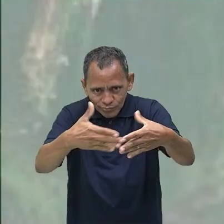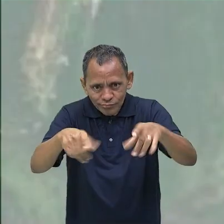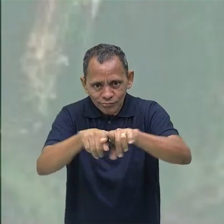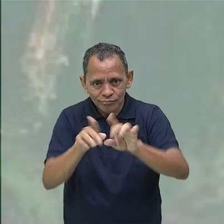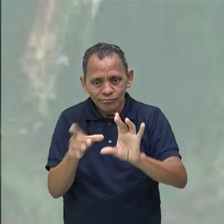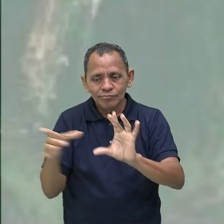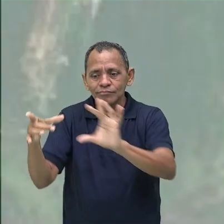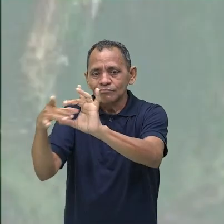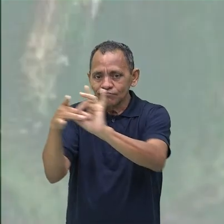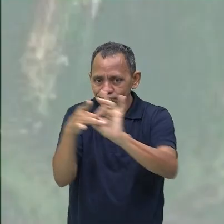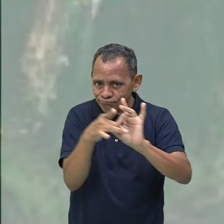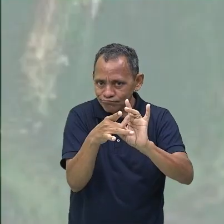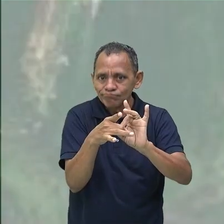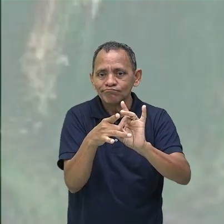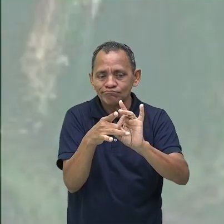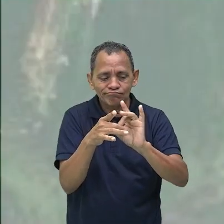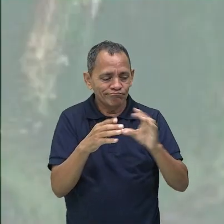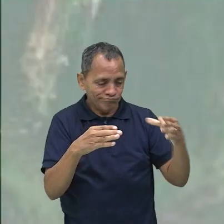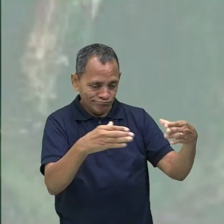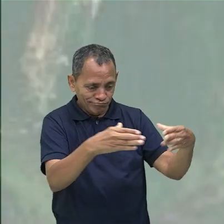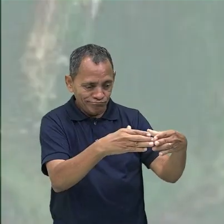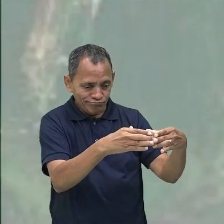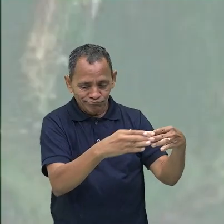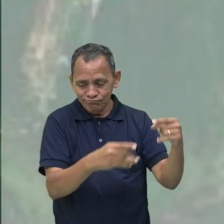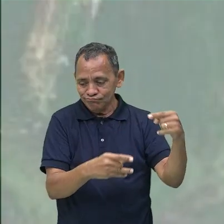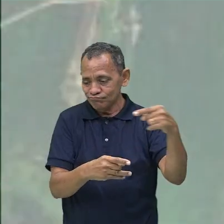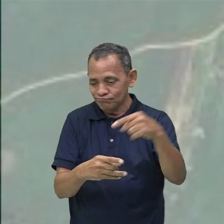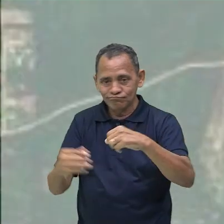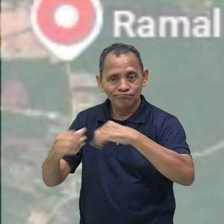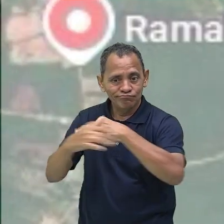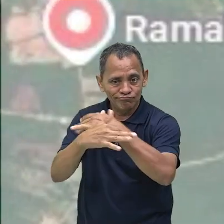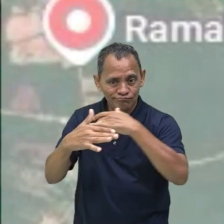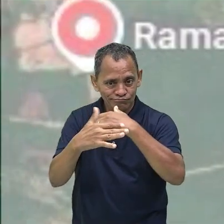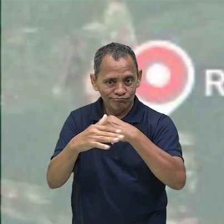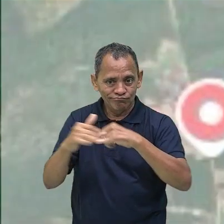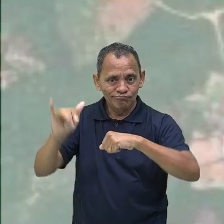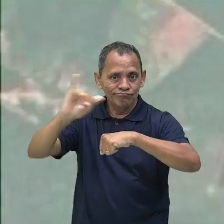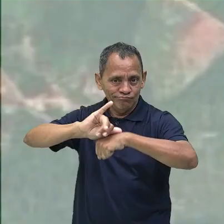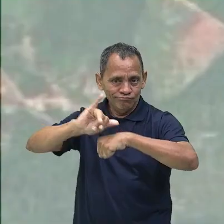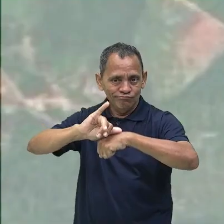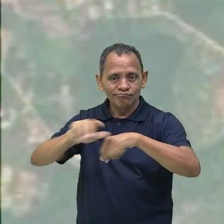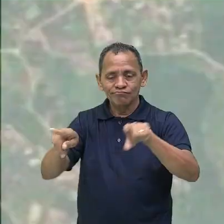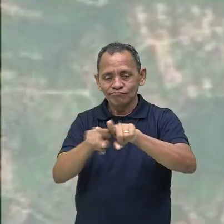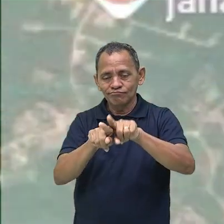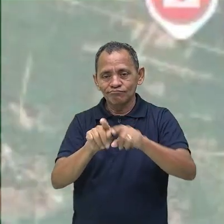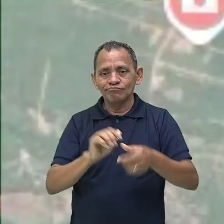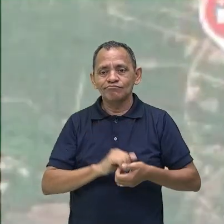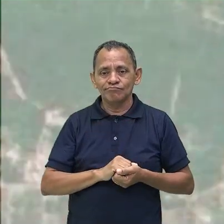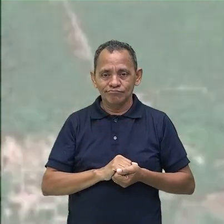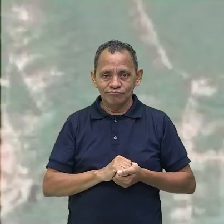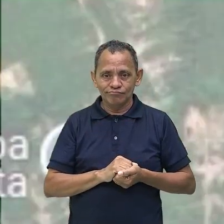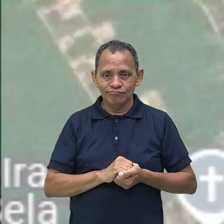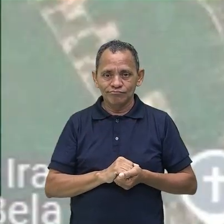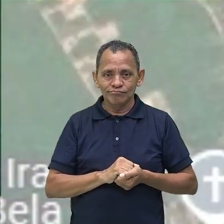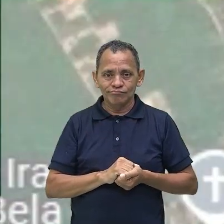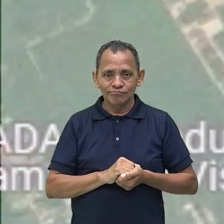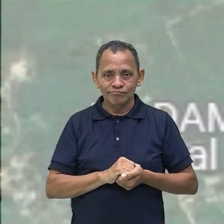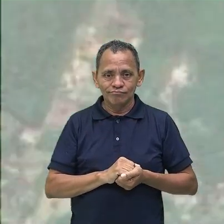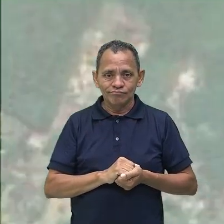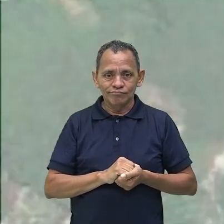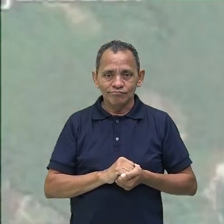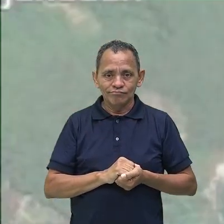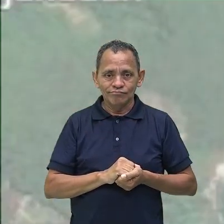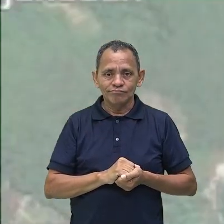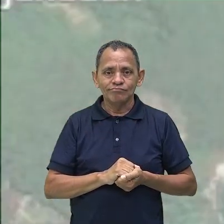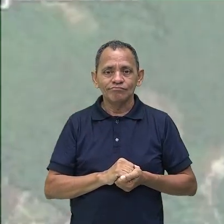né, a comunidade que ali acaba vivendo, né, e acaba ligando para uma cidade maior, tá certo? Que acaba